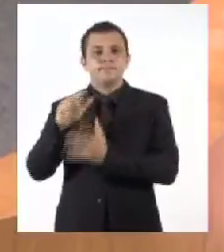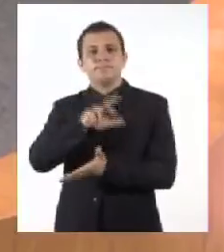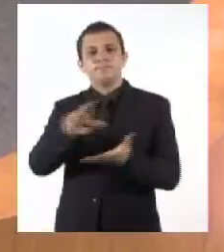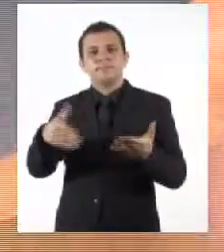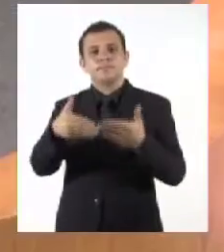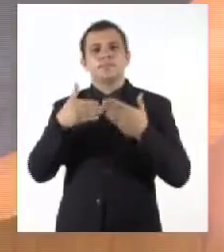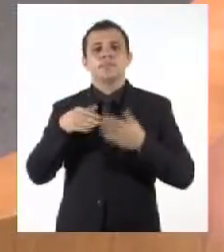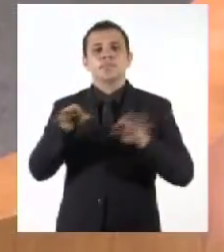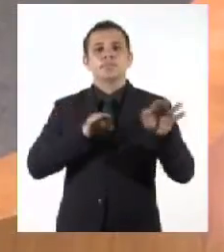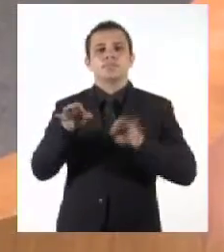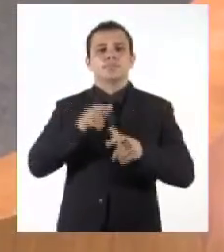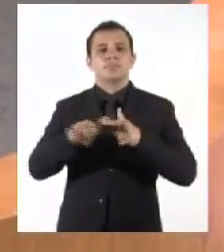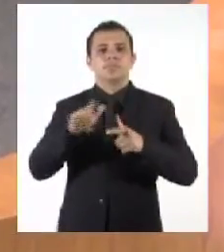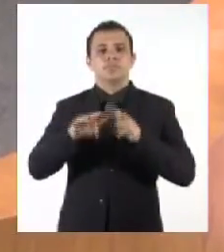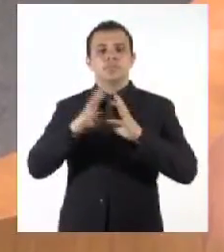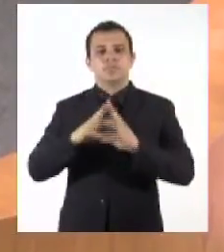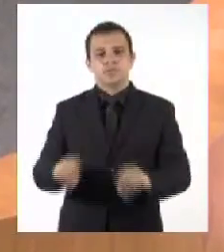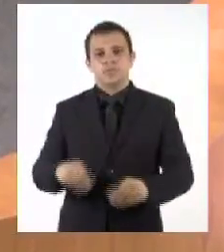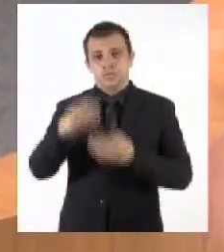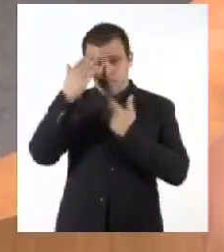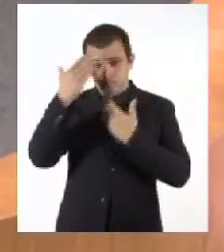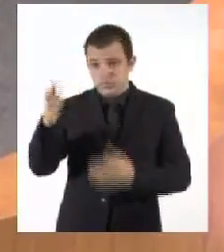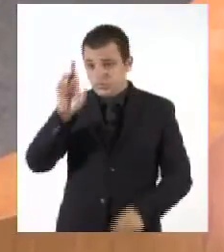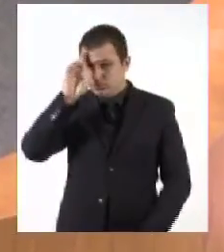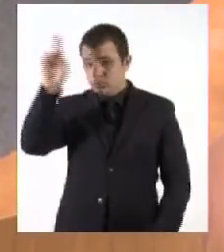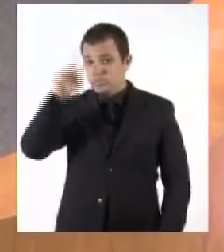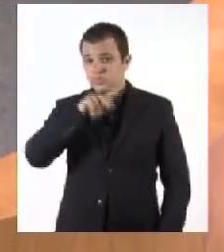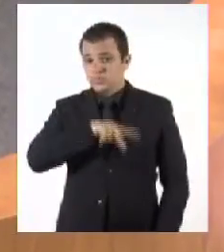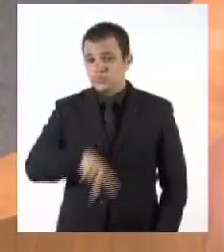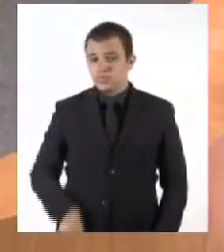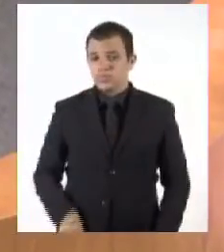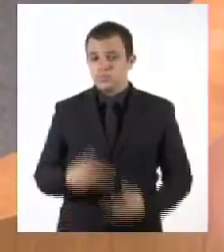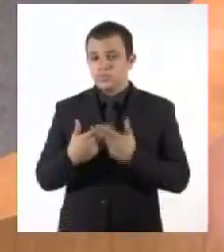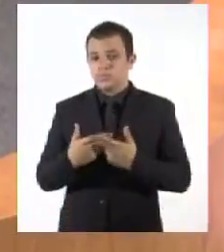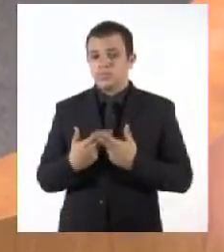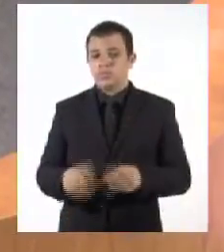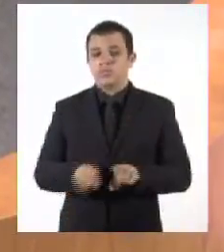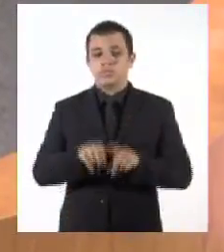resolver essa situação. Muito obrigada, senhor presidente, pela paciência. Muito obrigada a todos.